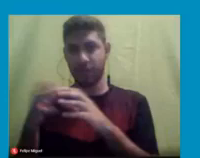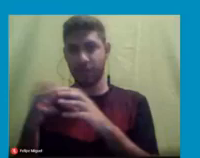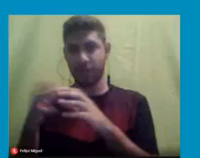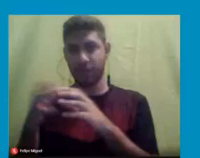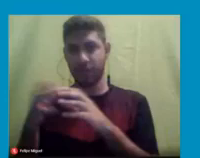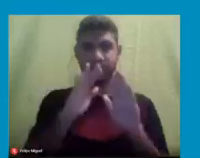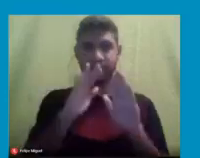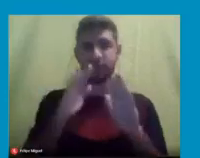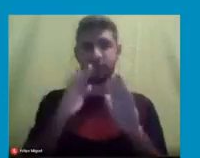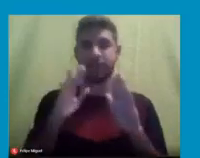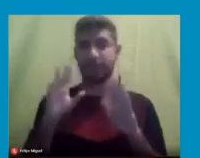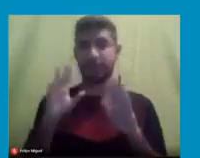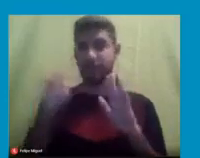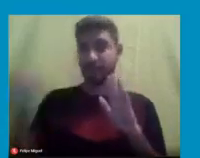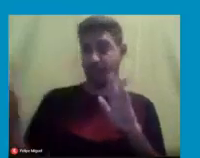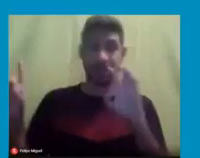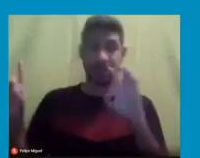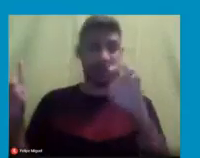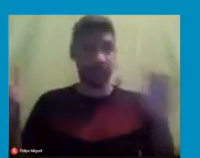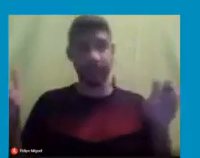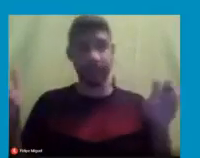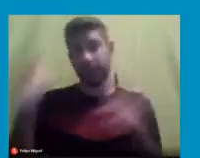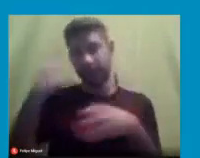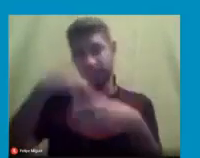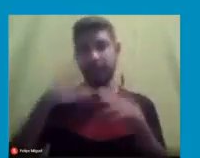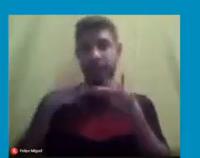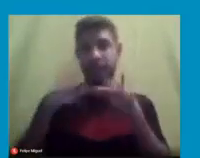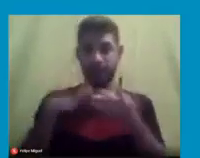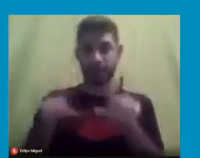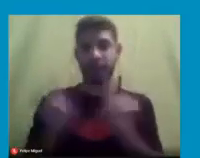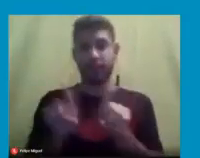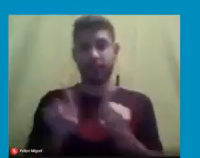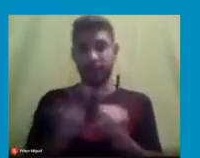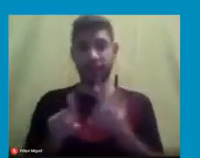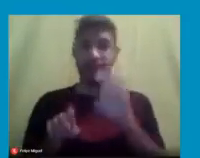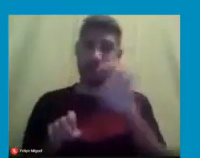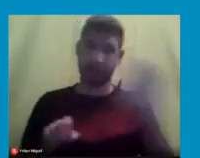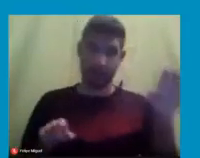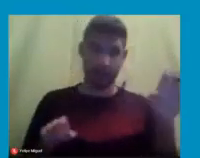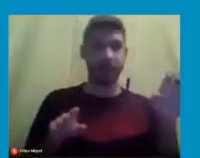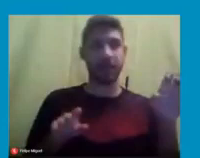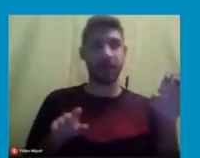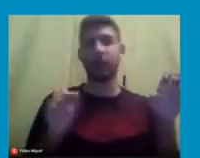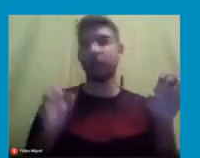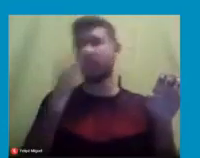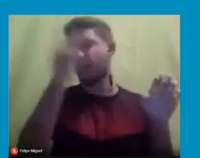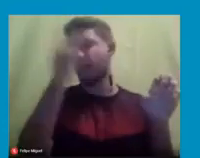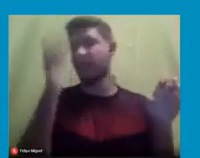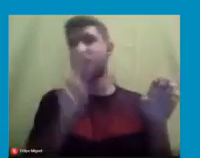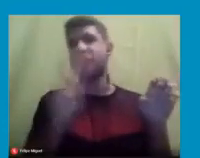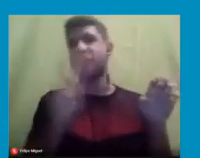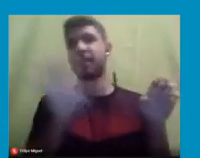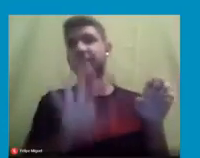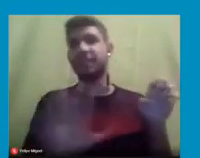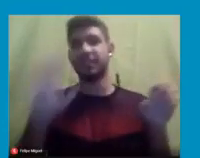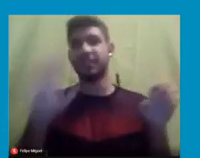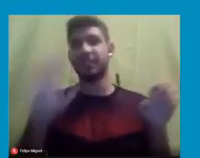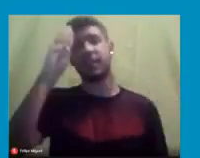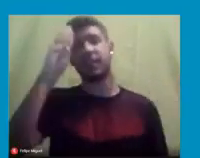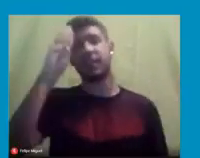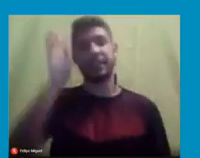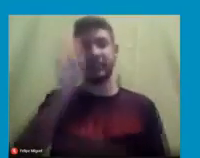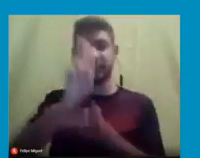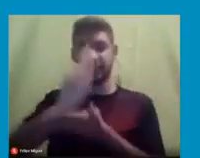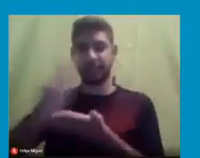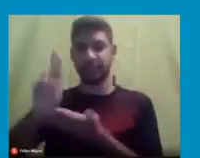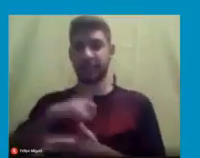à esquerda e à direita, mas mesmo dentro dos movimentos de esquerda, mesmo dentro do que as pessoas chamam em geral de academia, de universidade, tem